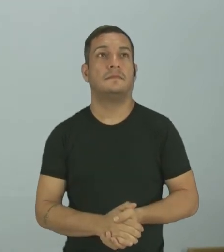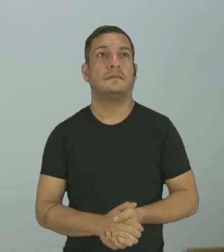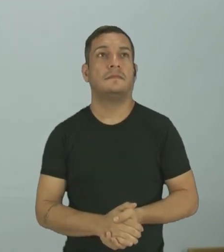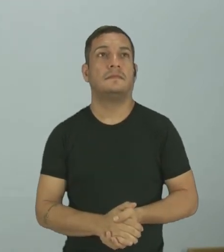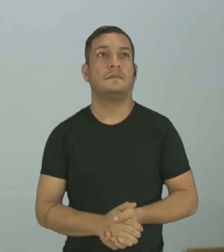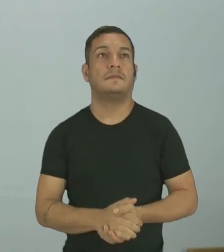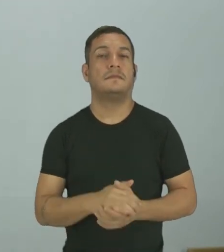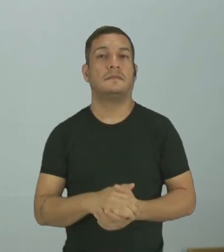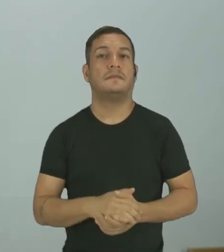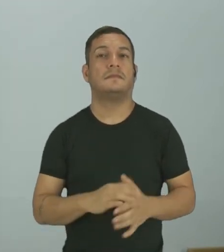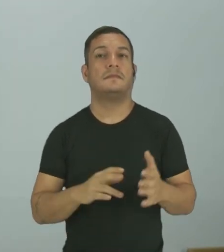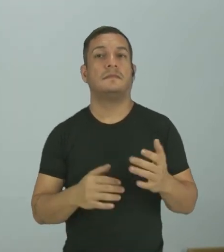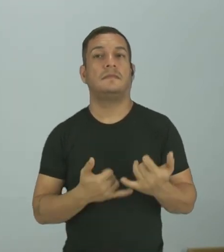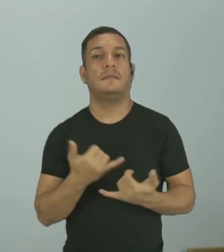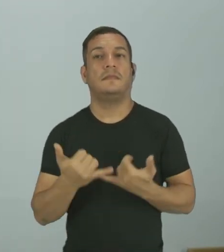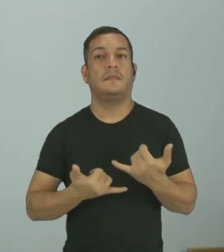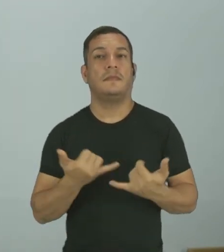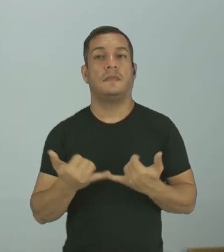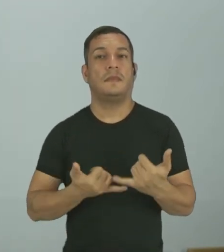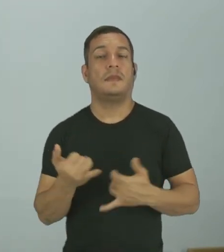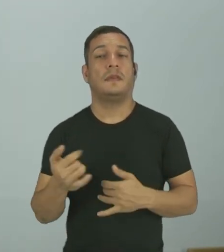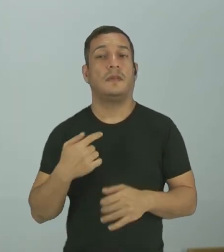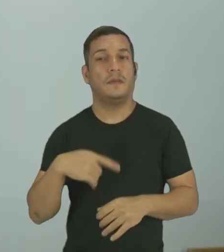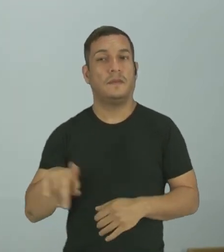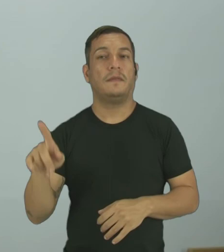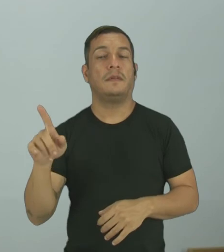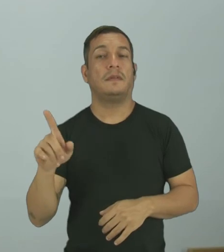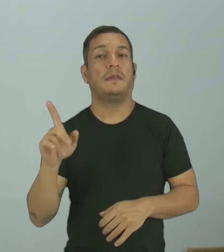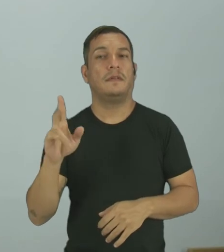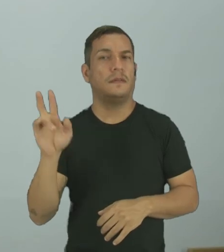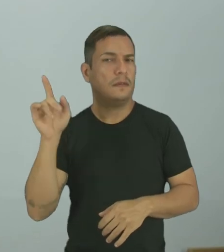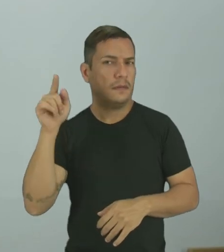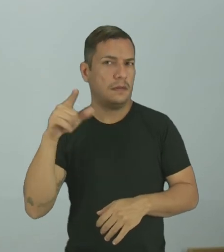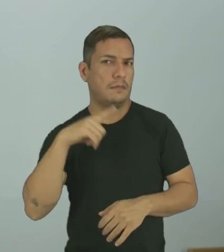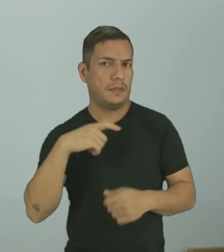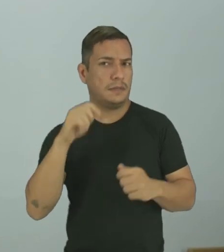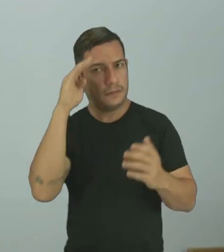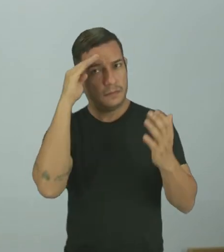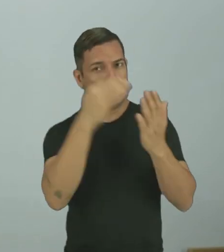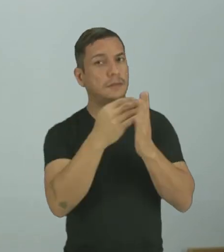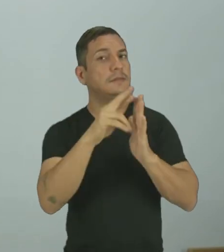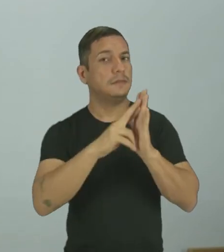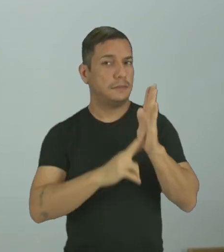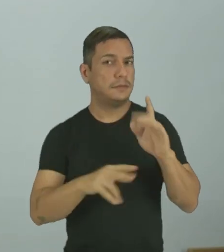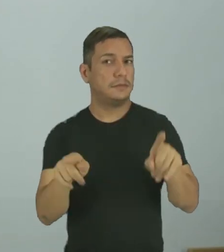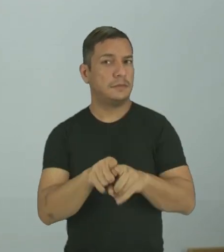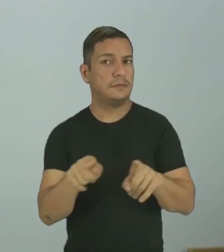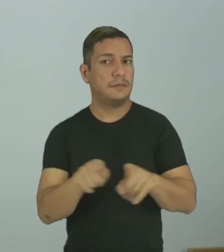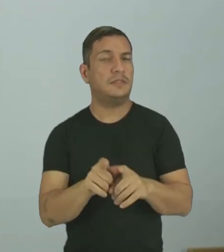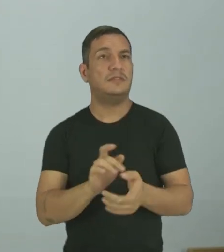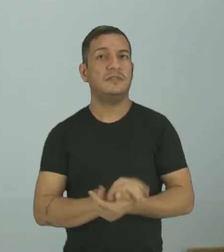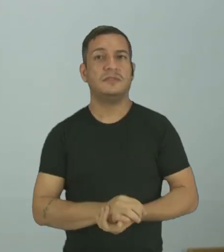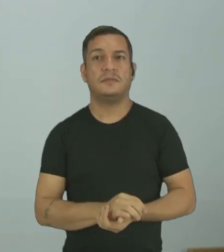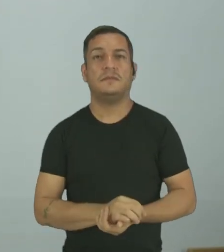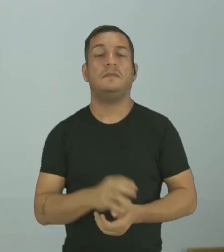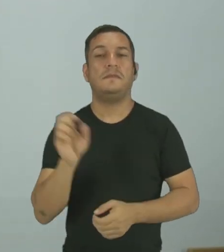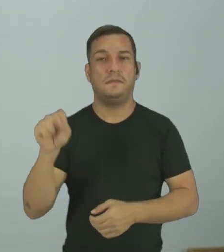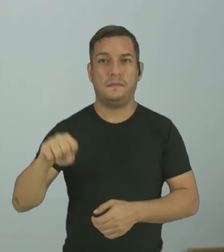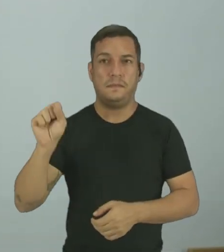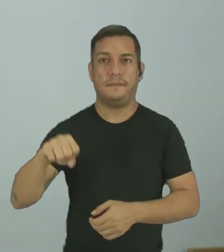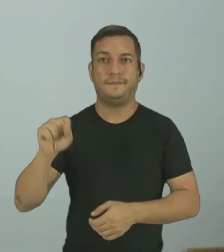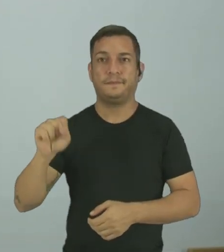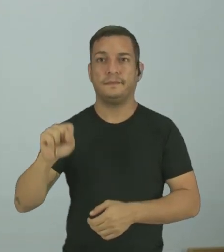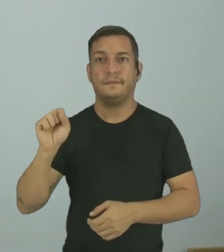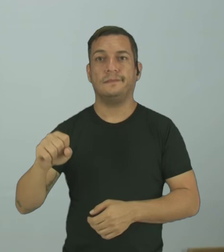E lá no parquinho, quando você vai? Será que lá você também deve obedecer algumas regrinhas? Sim,